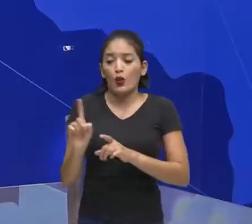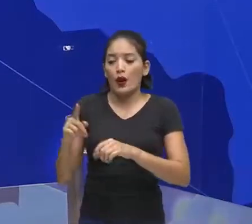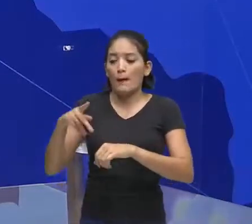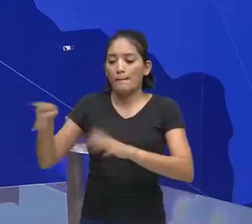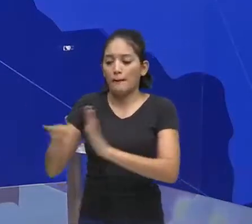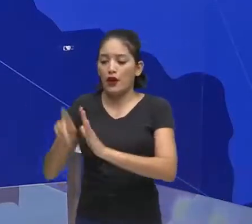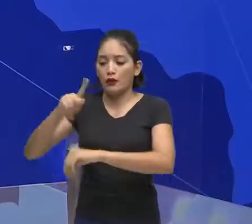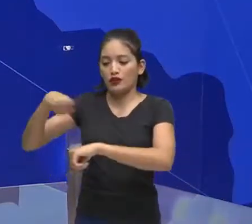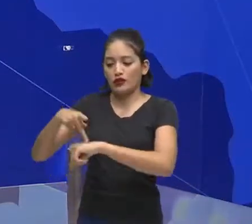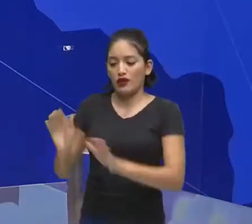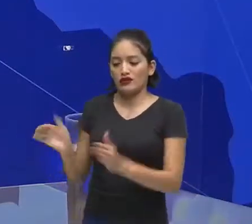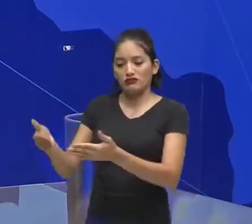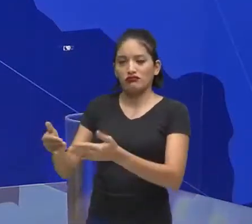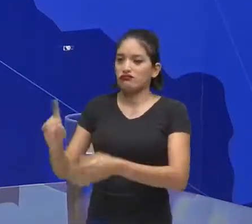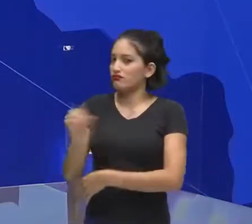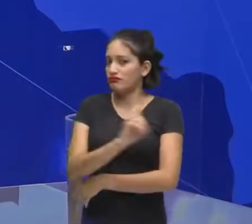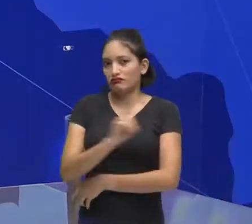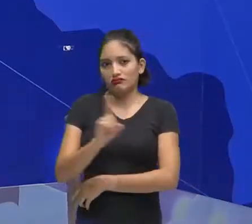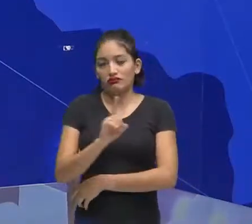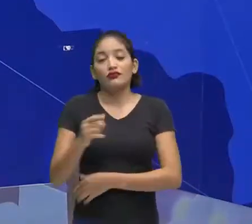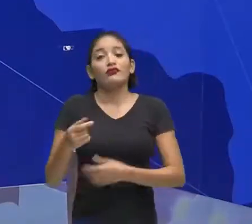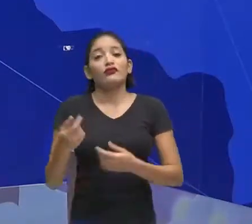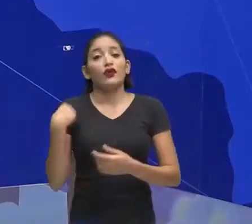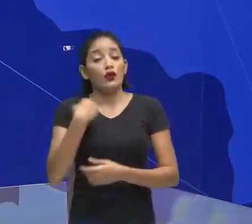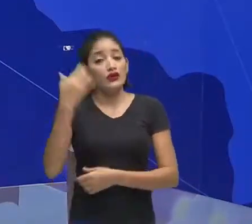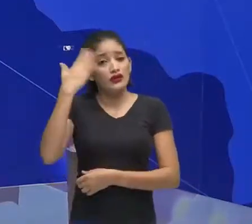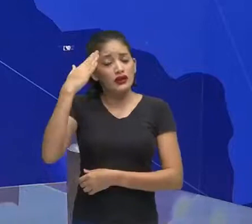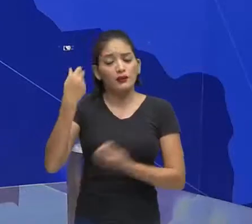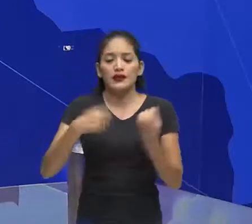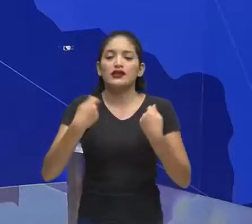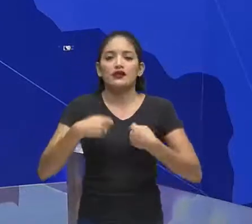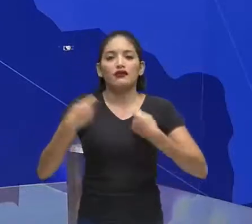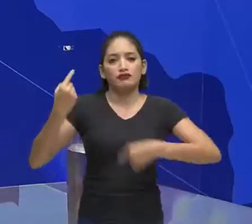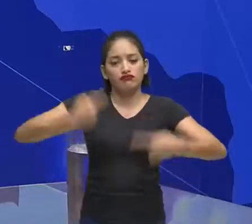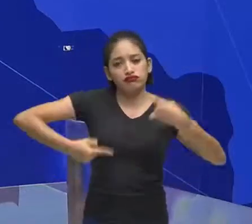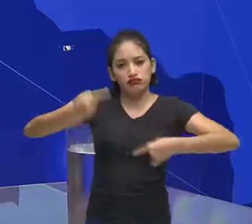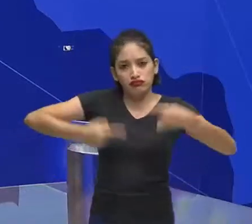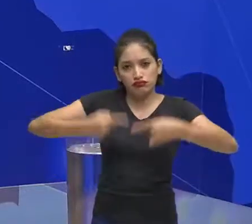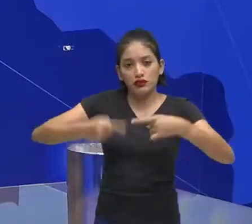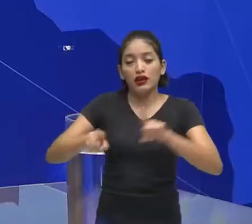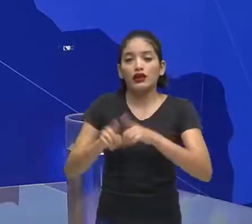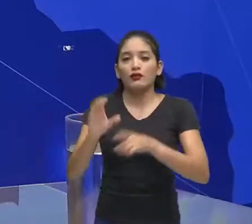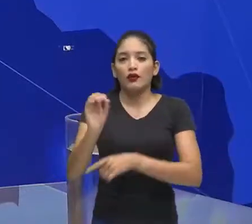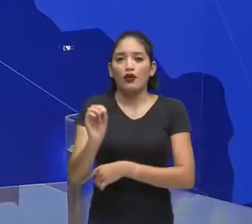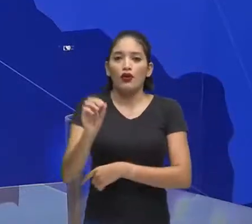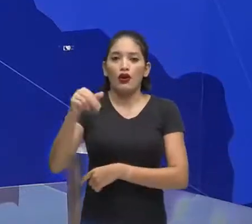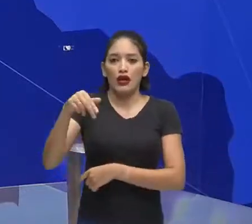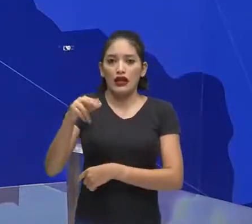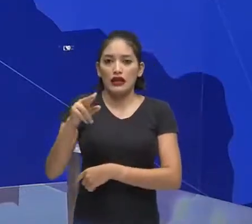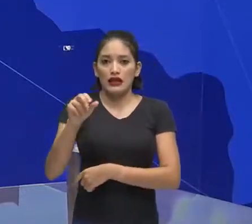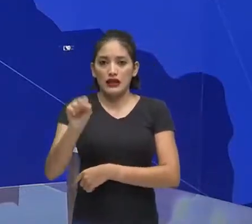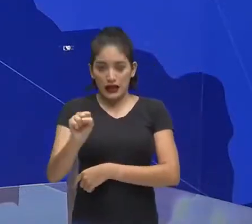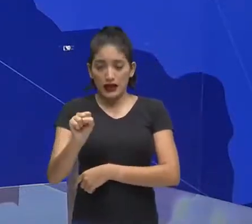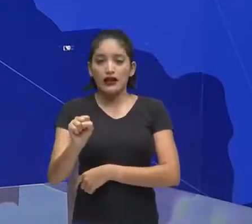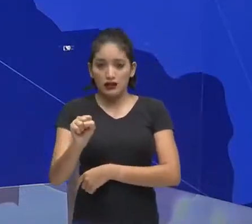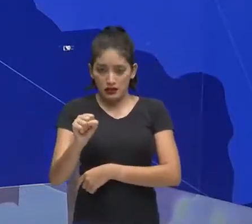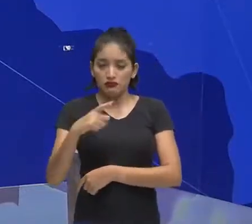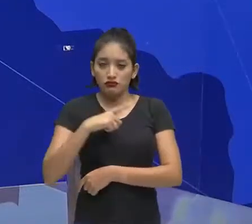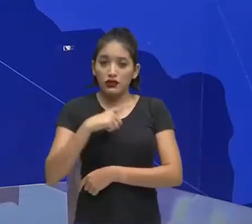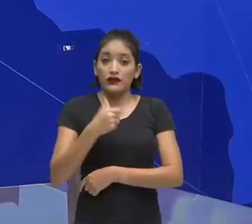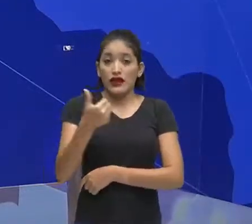ser humano. Então a gente também entendeu que precisávamos discutir sobre isso. A OMS instituiu o dia 10 de